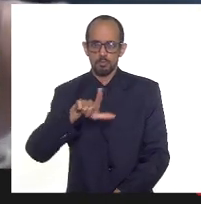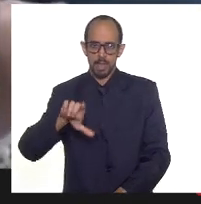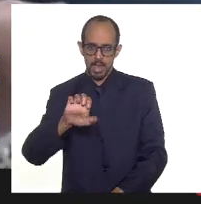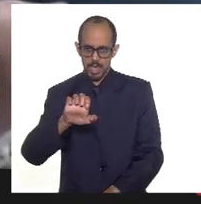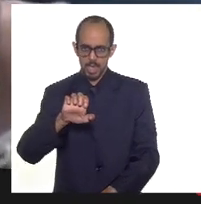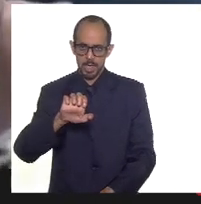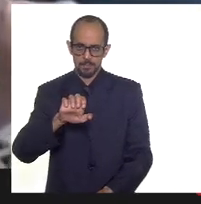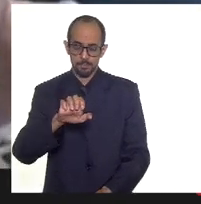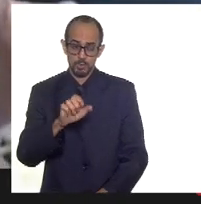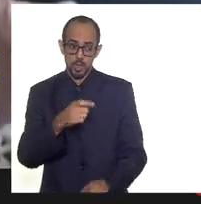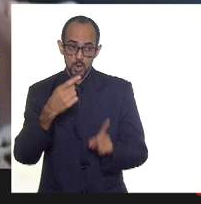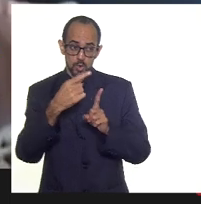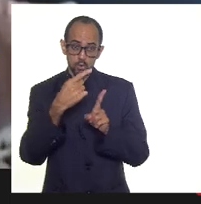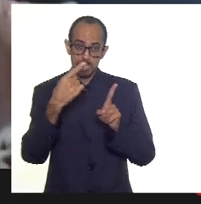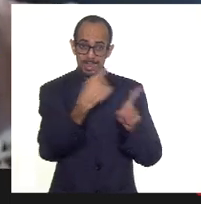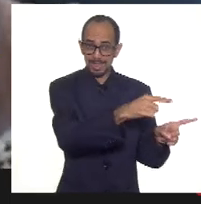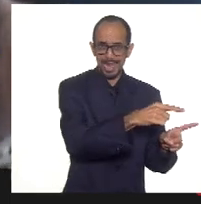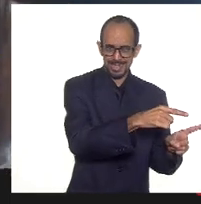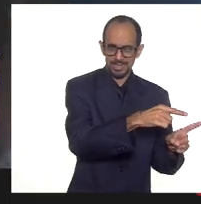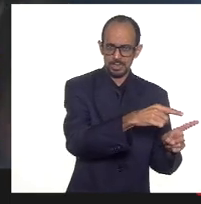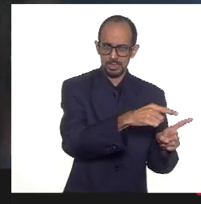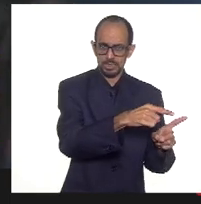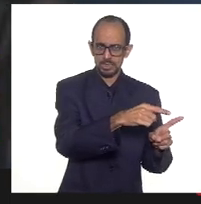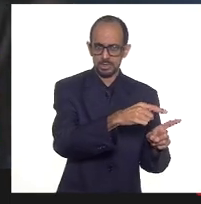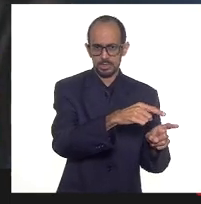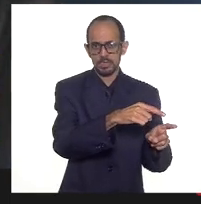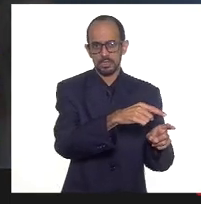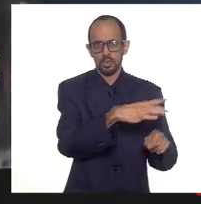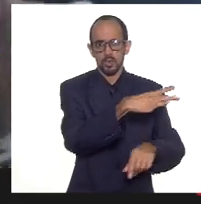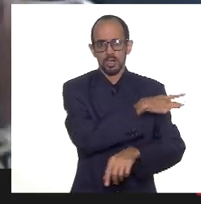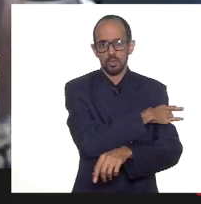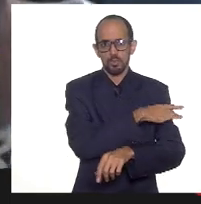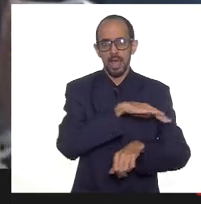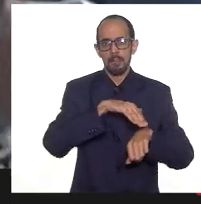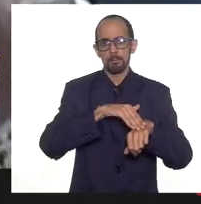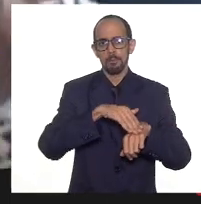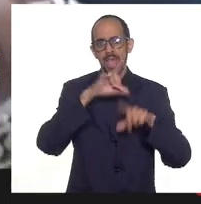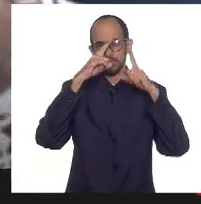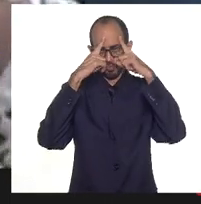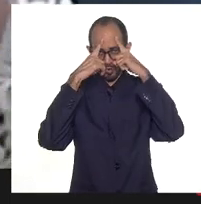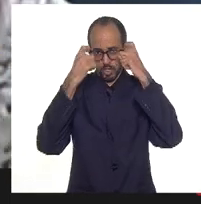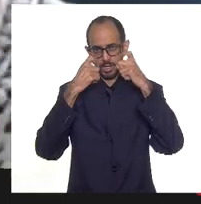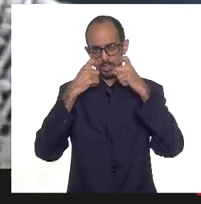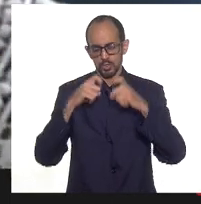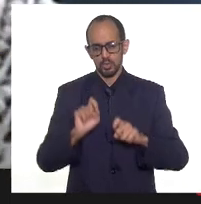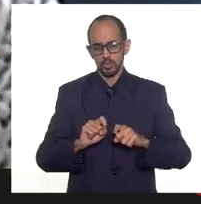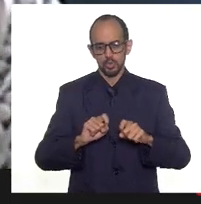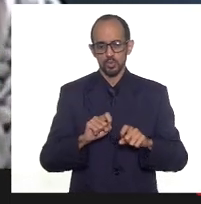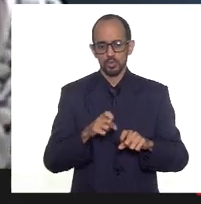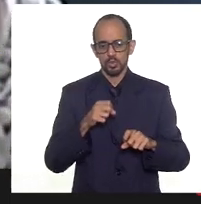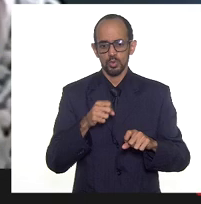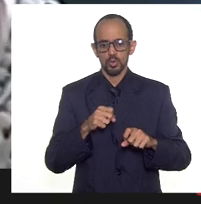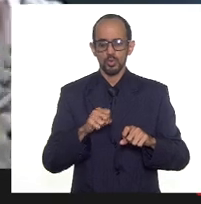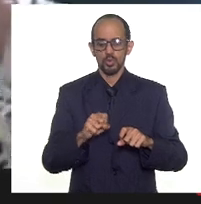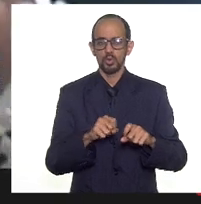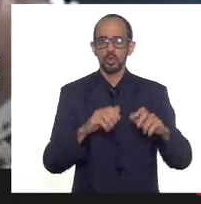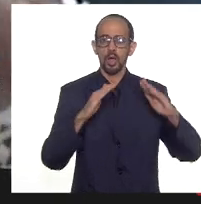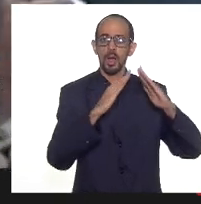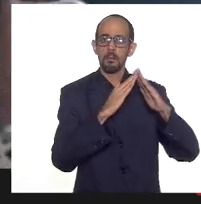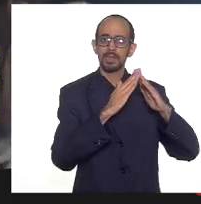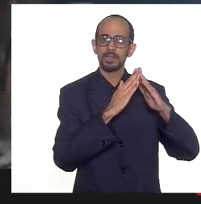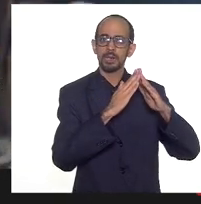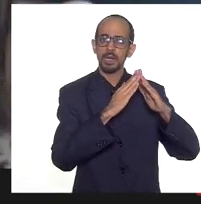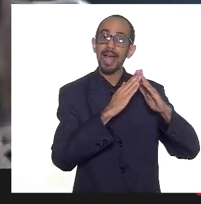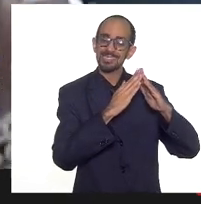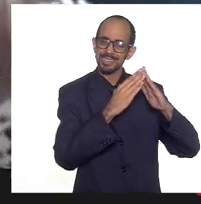mais... eu diria, mais violentos, né? Mais agressivos do ponto de vista do patrimônio físico. Né?